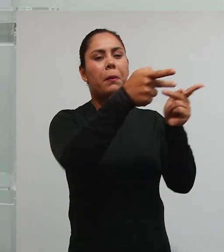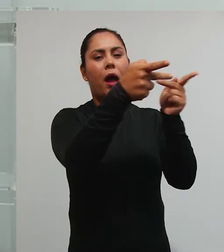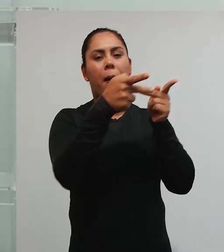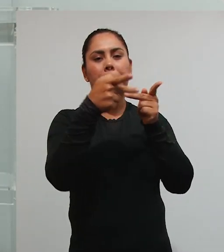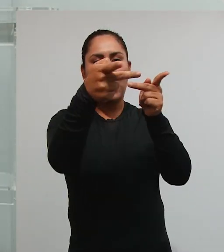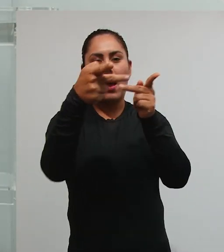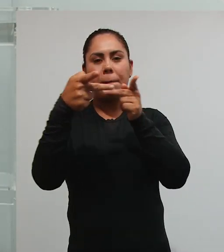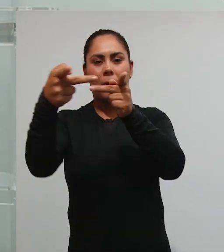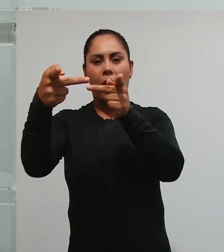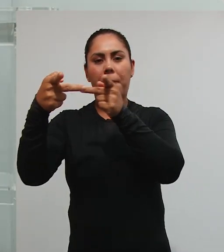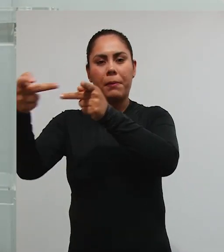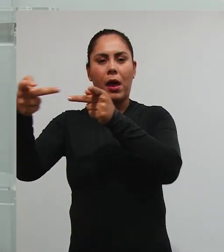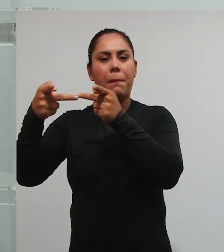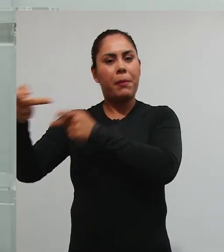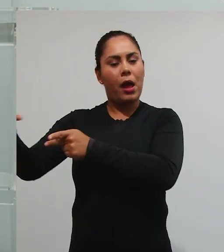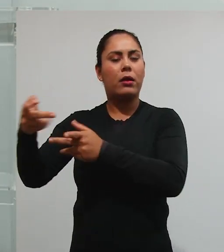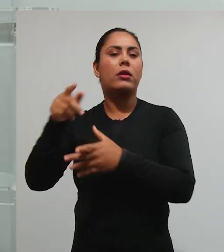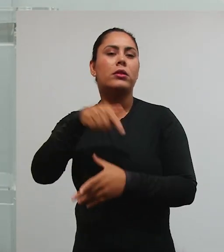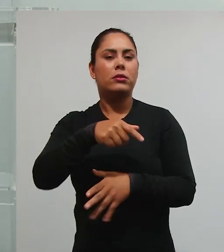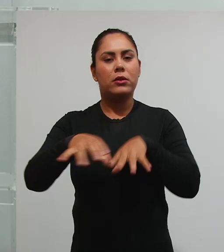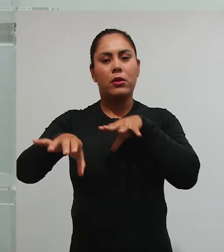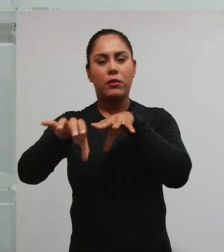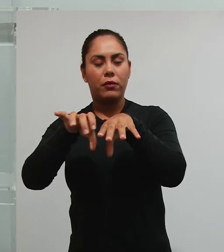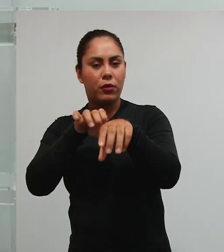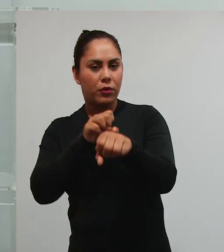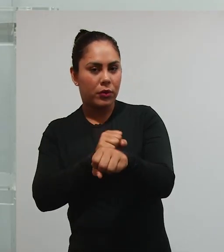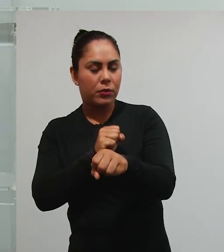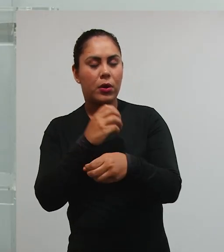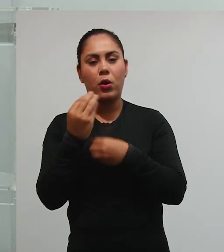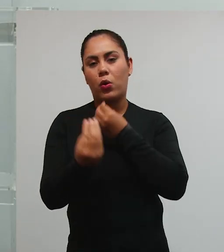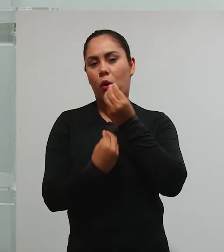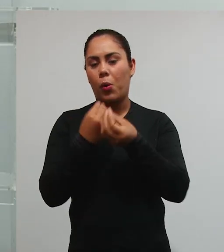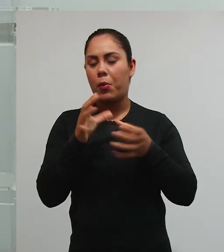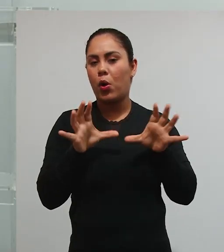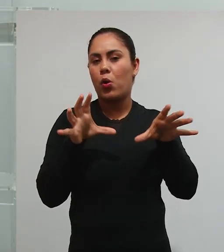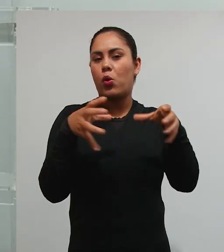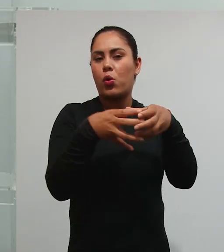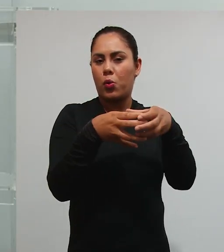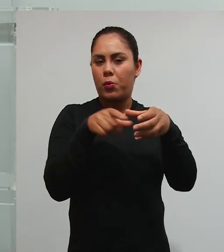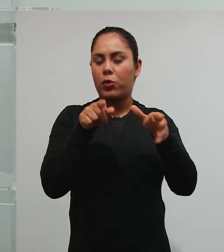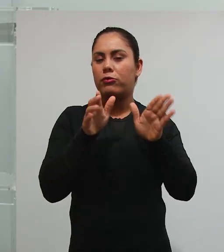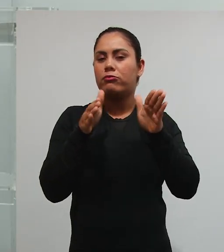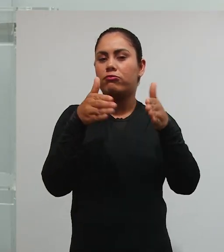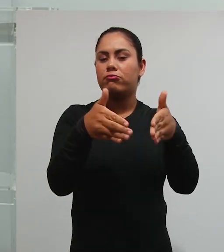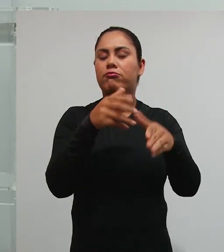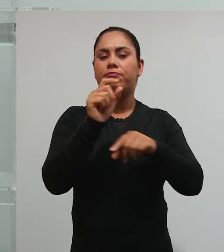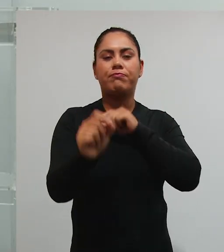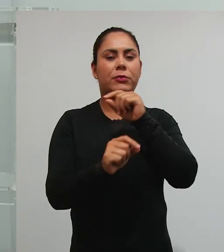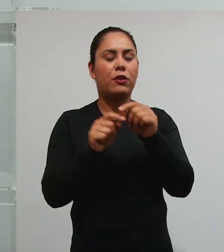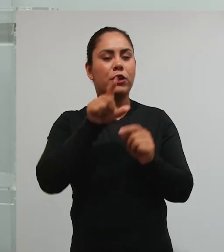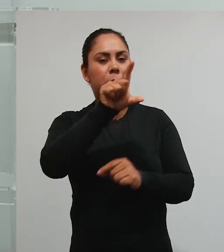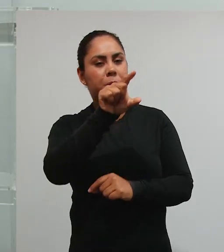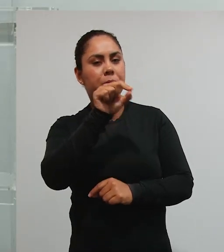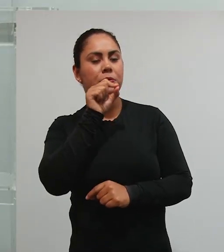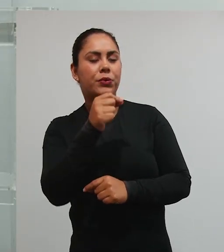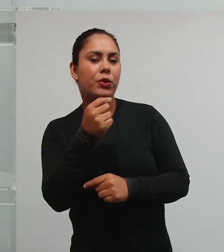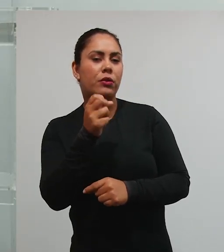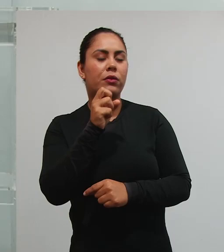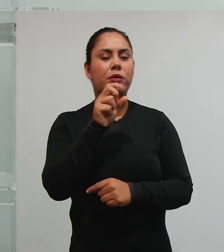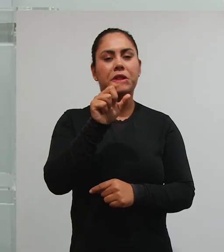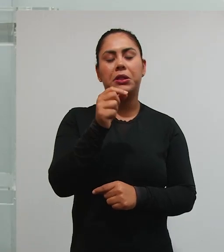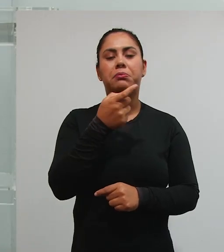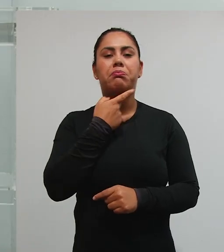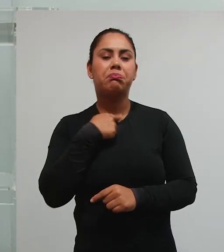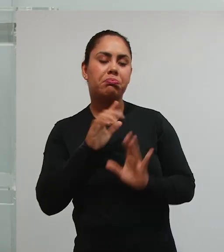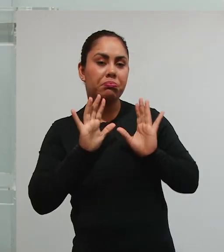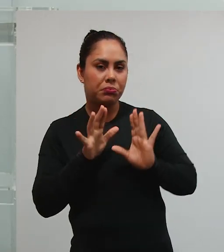visitas, uma delas consiste em vocês fazerem uma formação com o grupo focal que vocês selecionaram, que